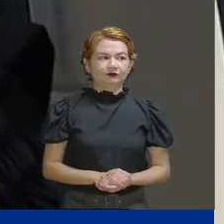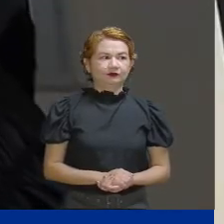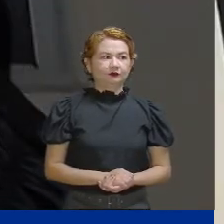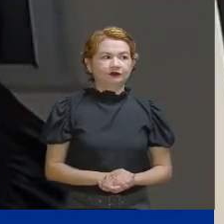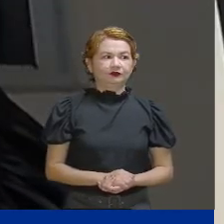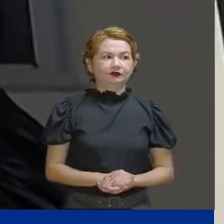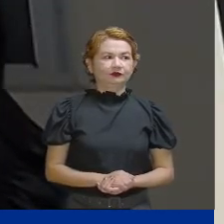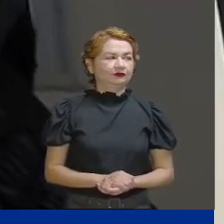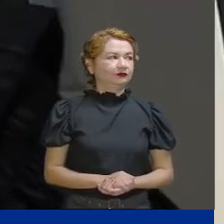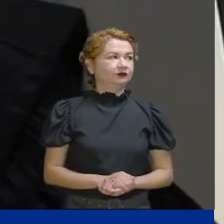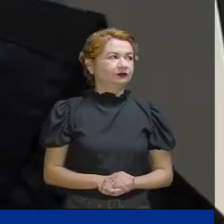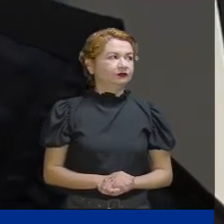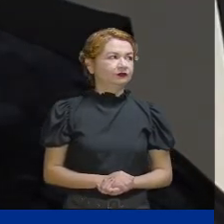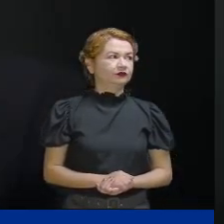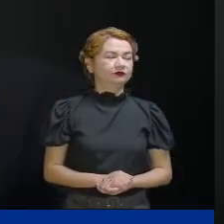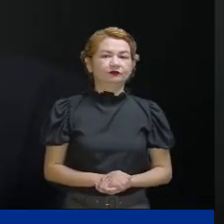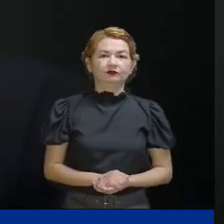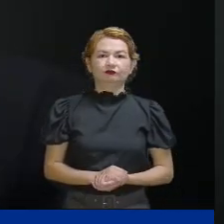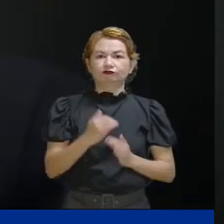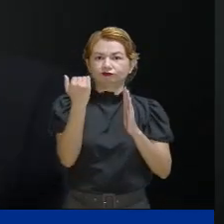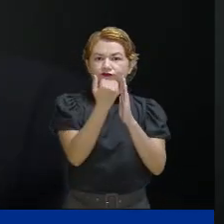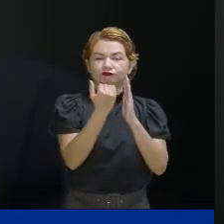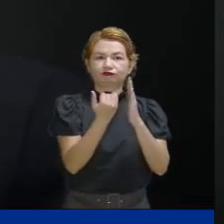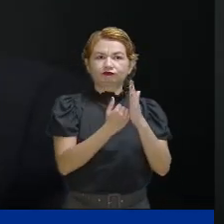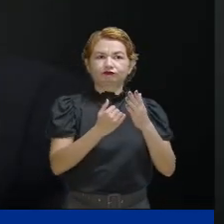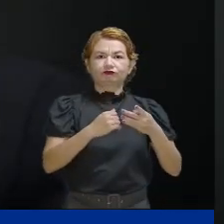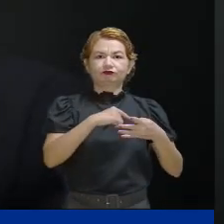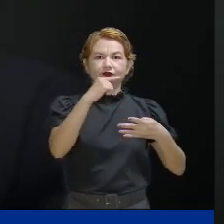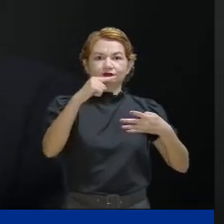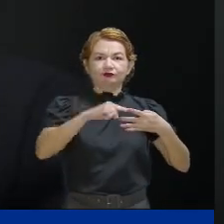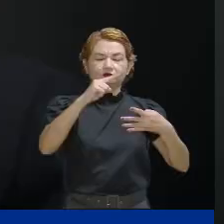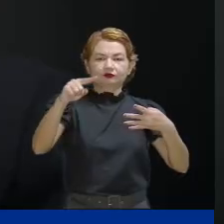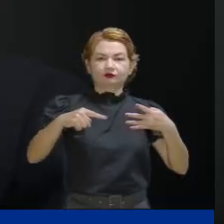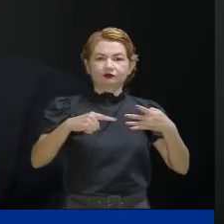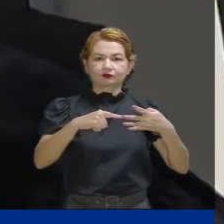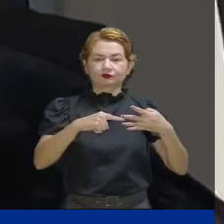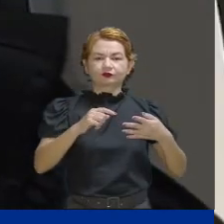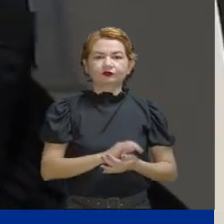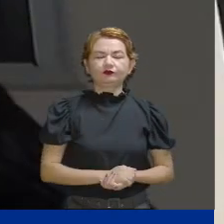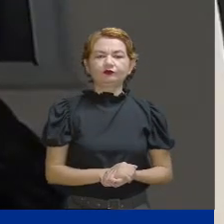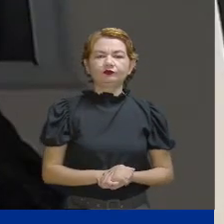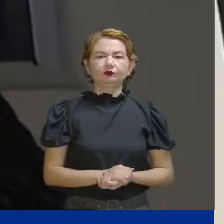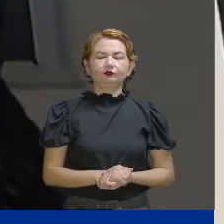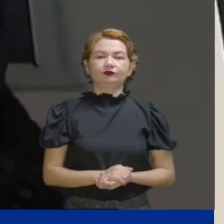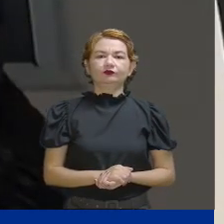virtual, desembargador João Lage. Isso. Então, vamos dar continuidade.